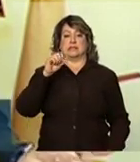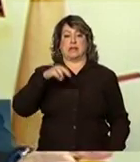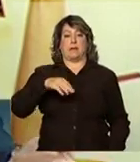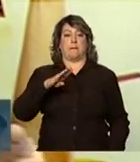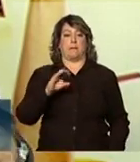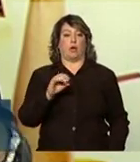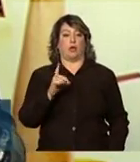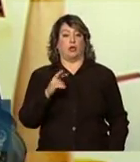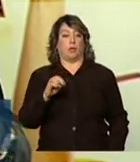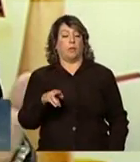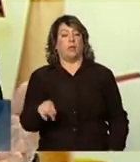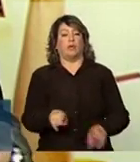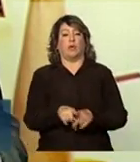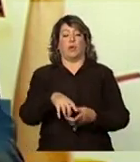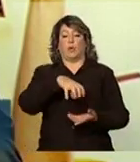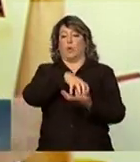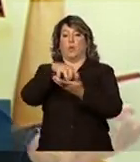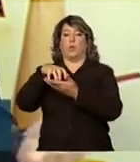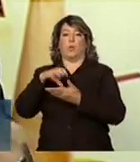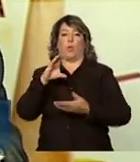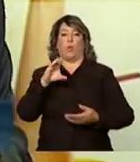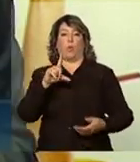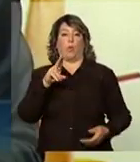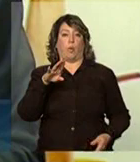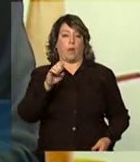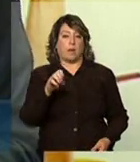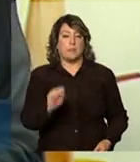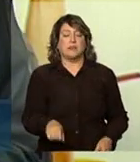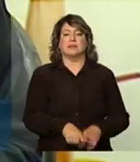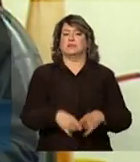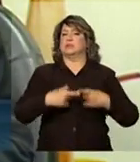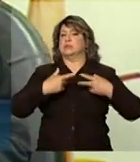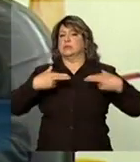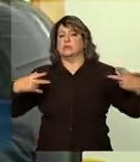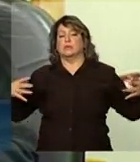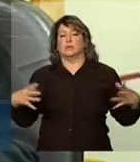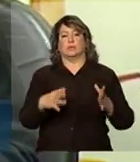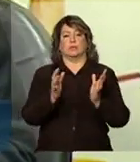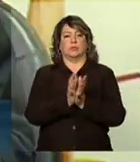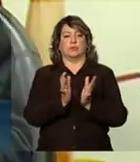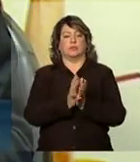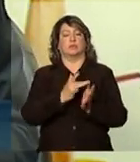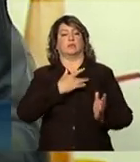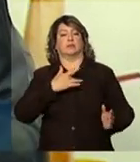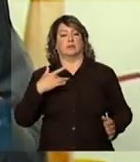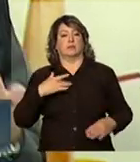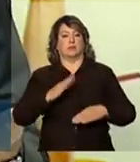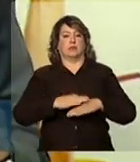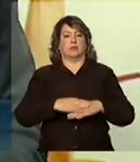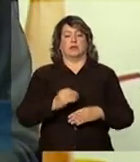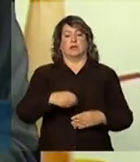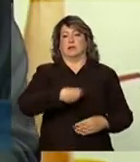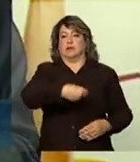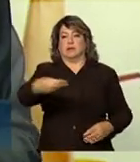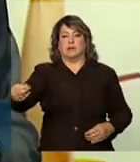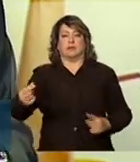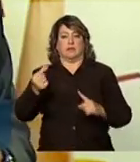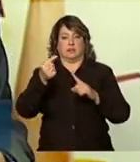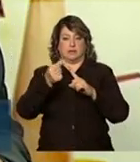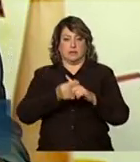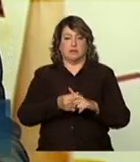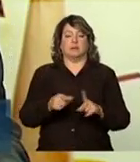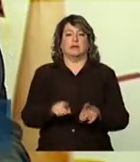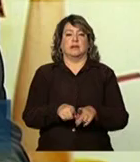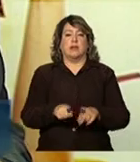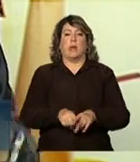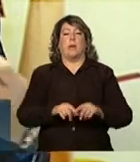feito no carnaval de rua, onde tem aglomeração, pelas prefeituras, pelas equipes, pelos agentes comunitários de saúde, da distribuição do preservativo e do material